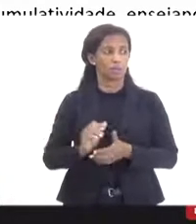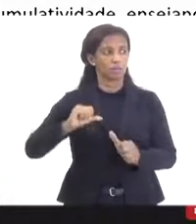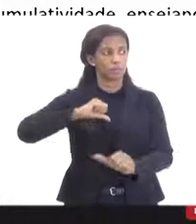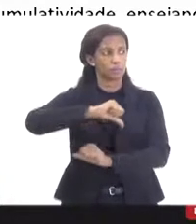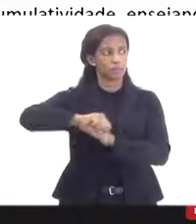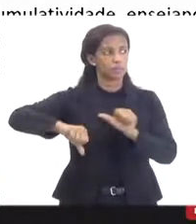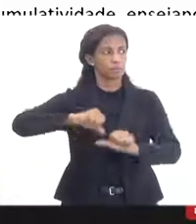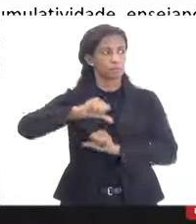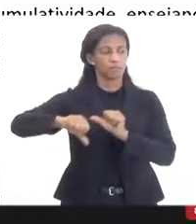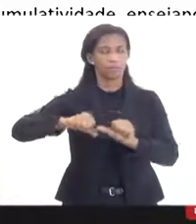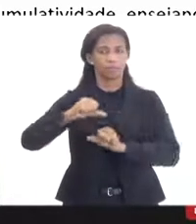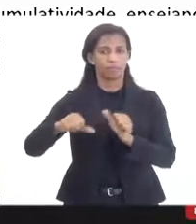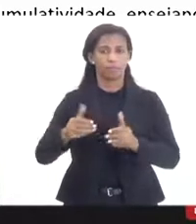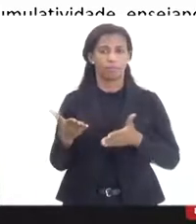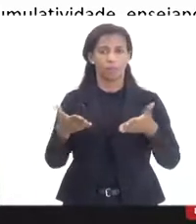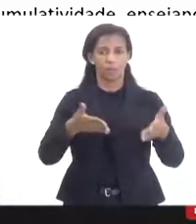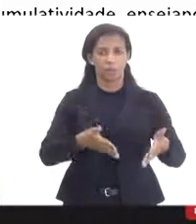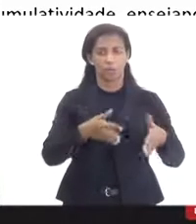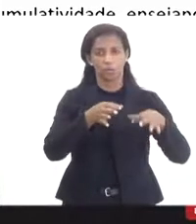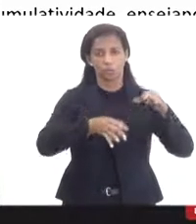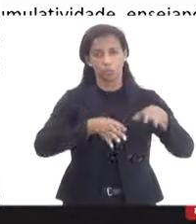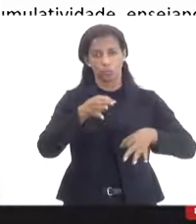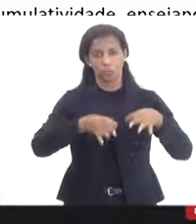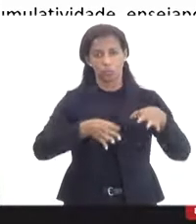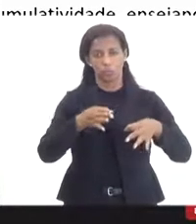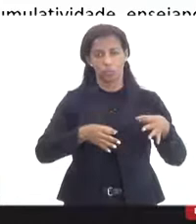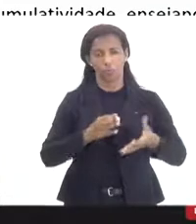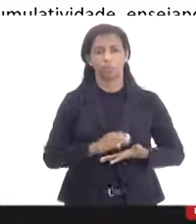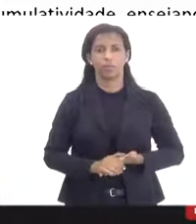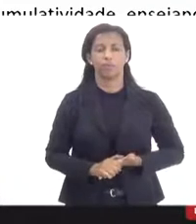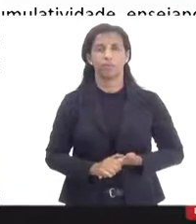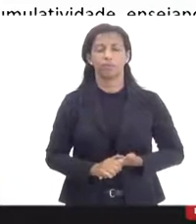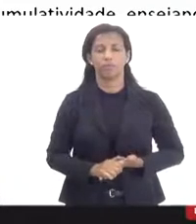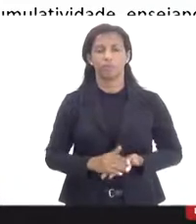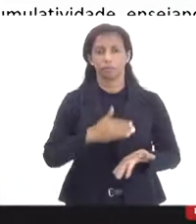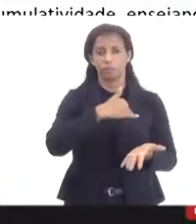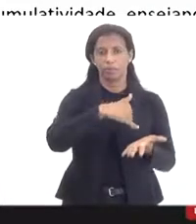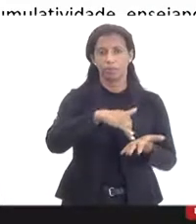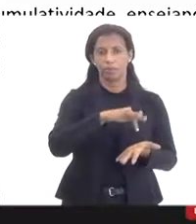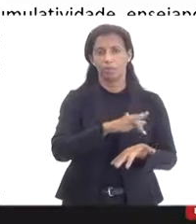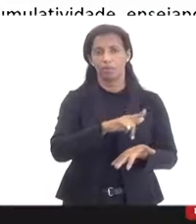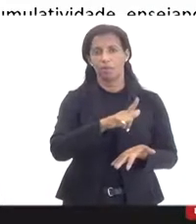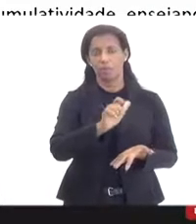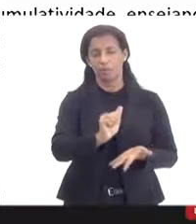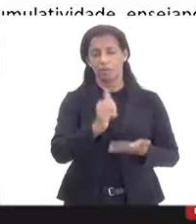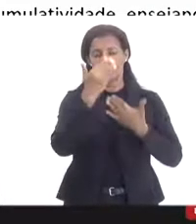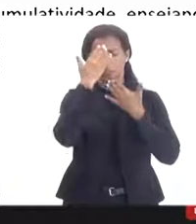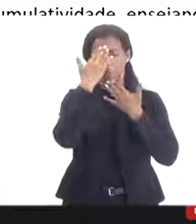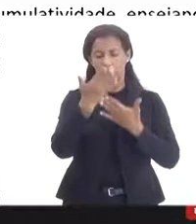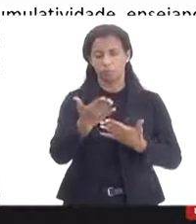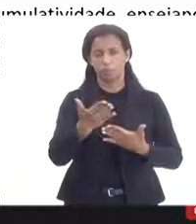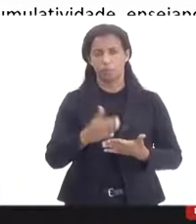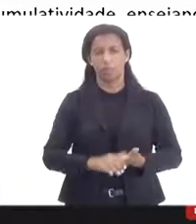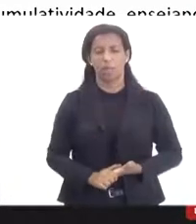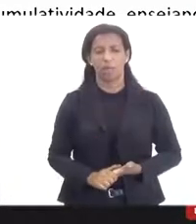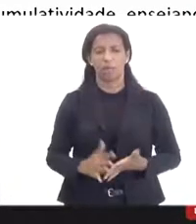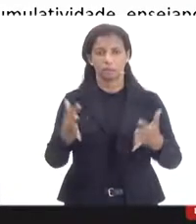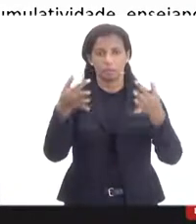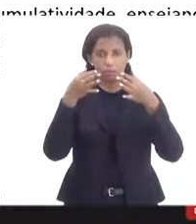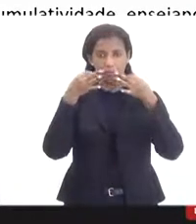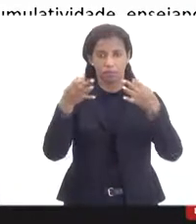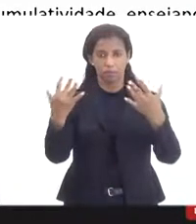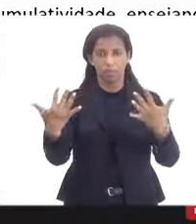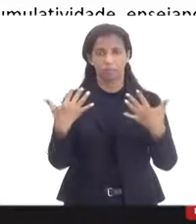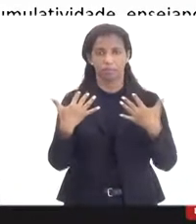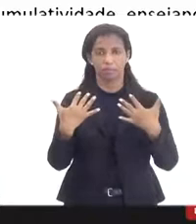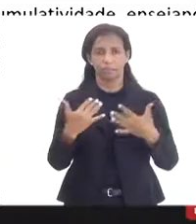um contencioso em virtude do judicial, em virtude do recurso hierárquico da fazenda. Muito obrigada e atenção de todos, e